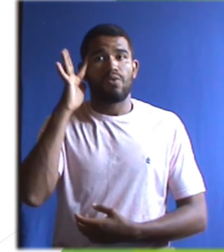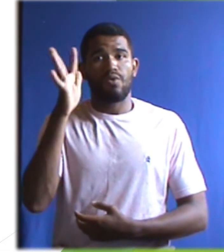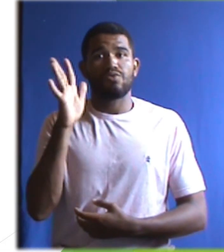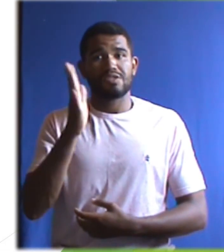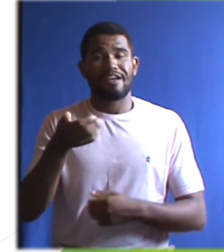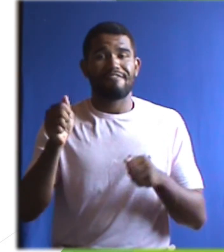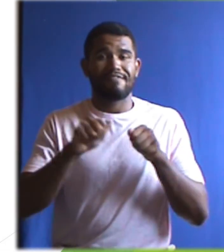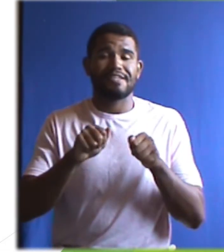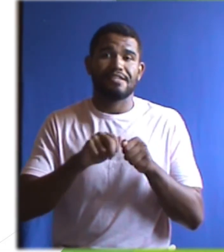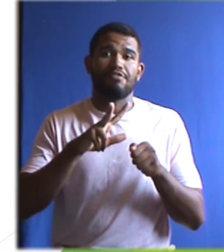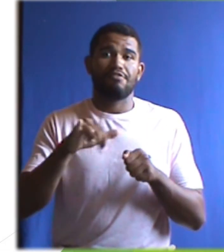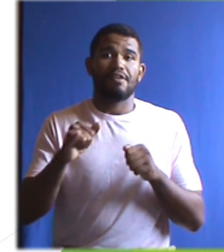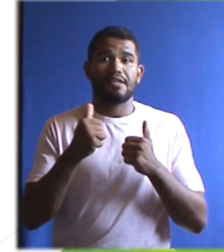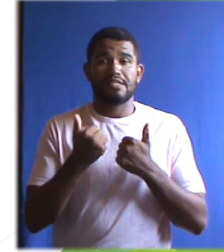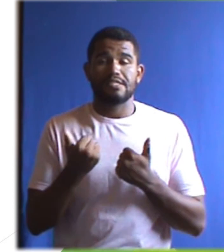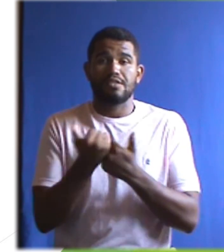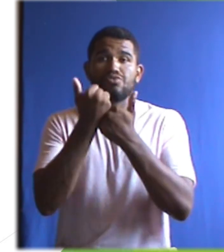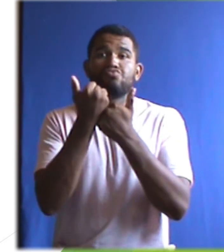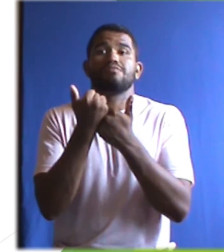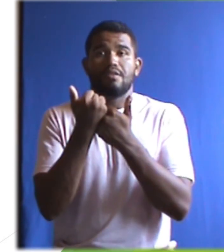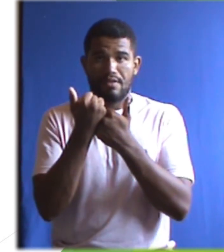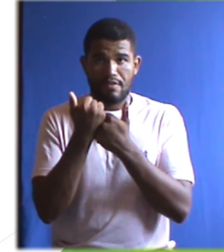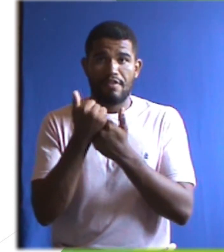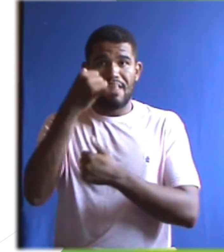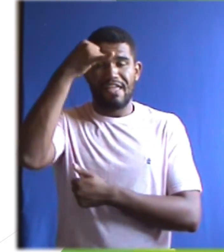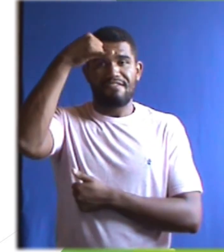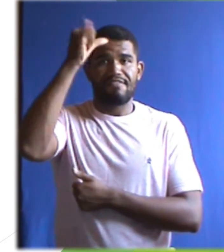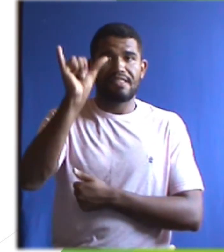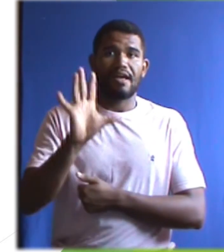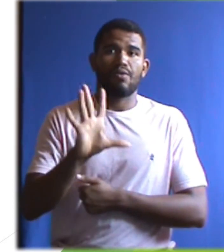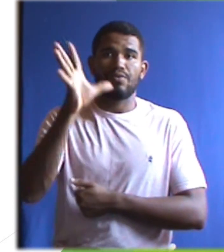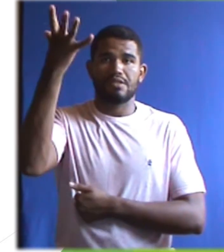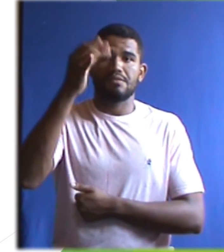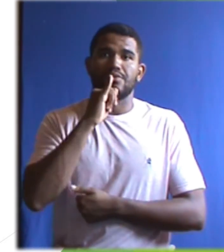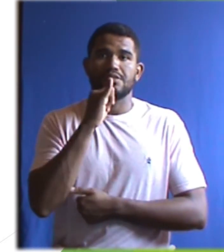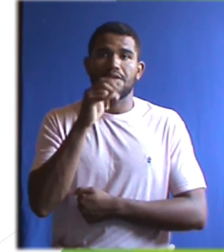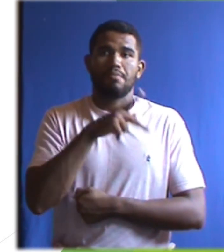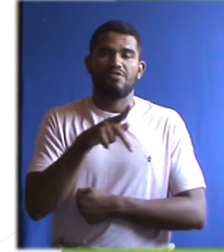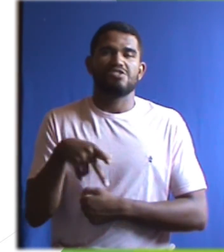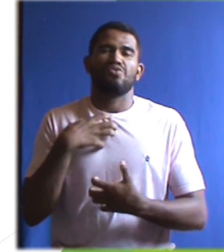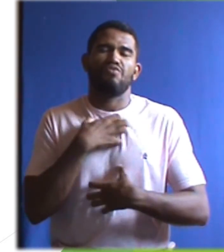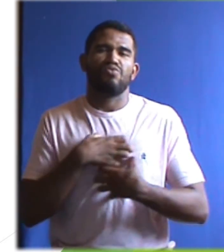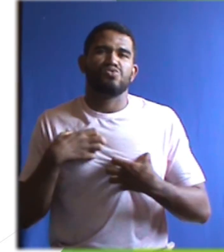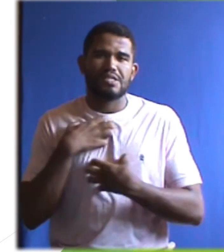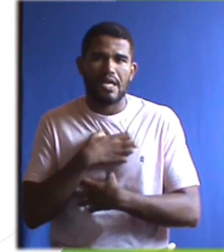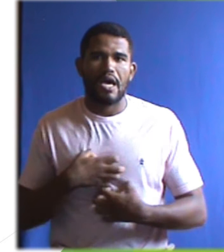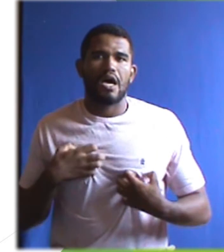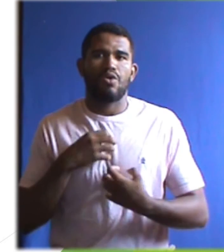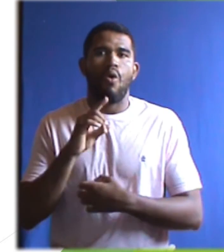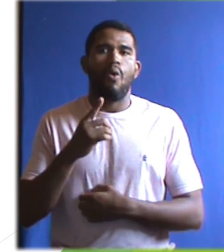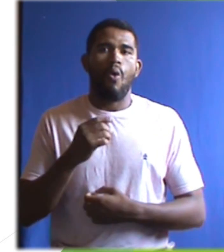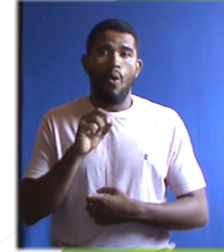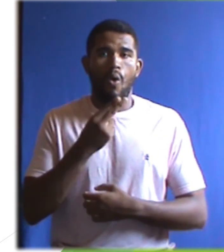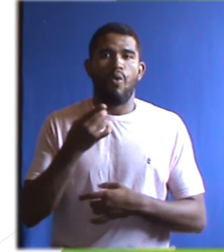tenha domínio teórico do que você está fazendo. Isso vai ajudar muito, isso vai evitar que você se torne um